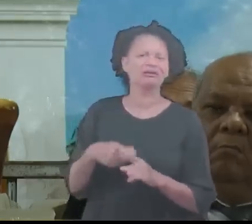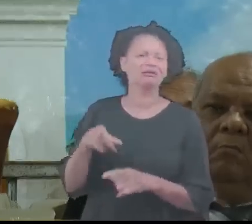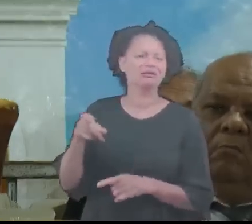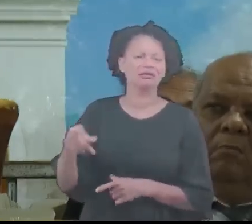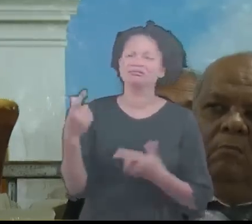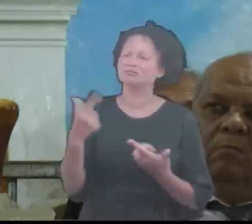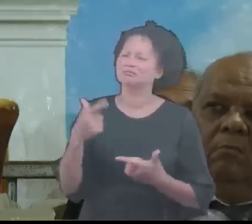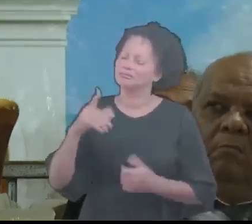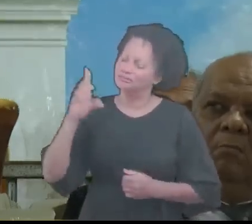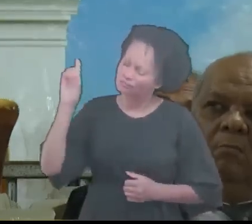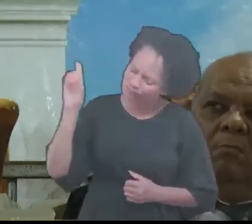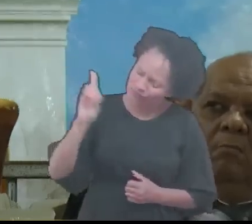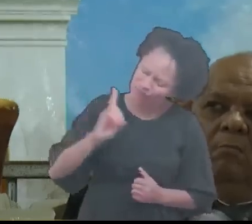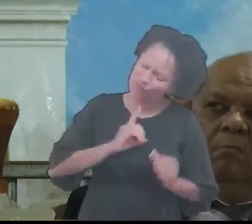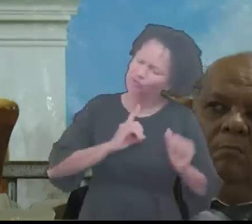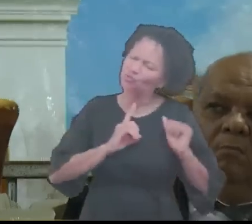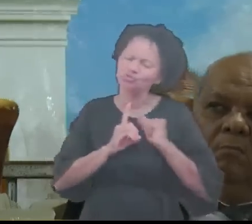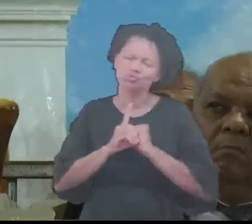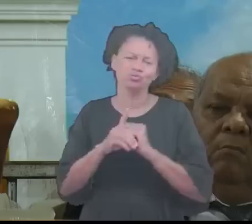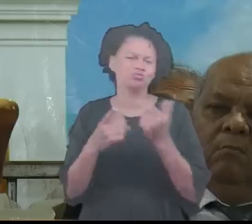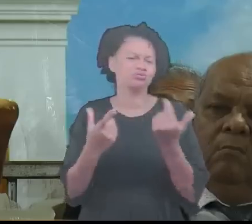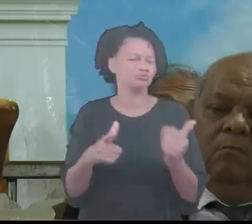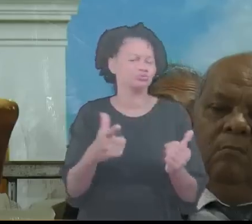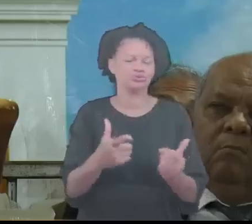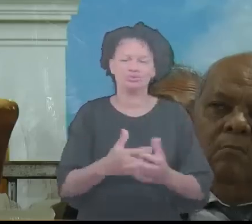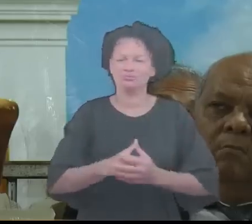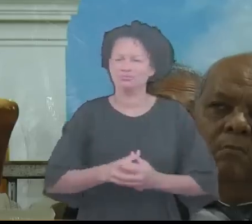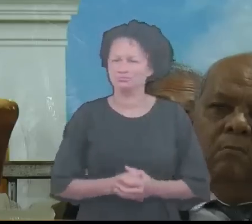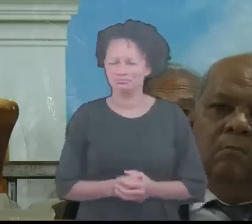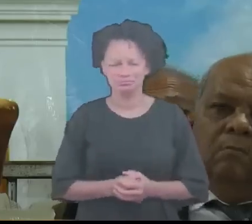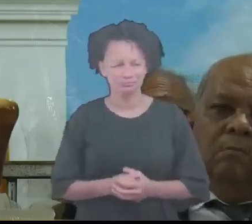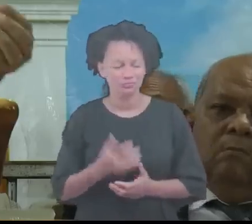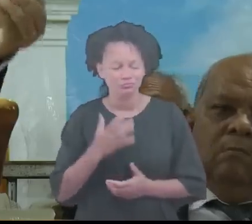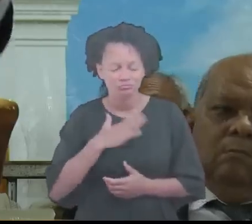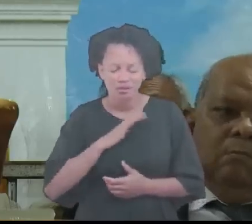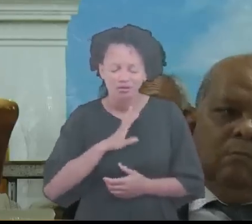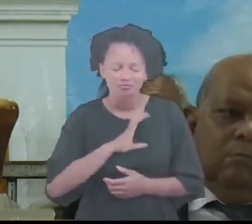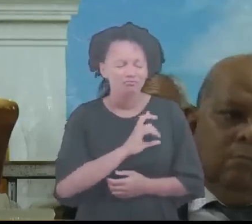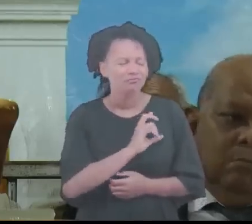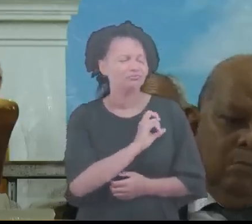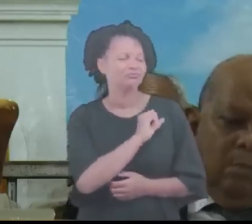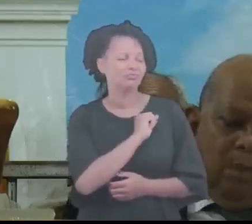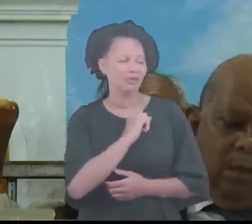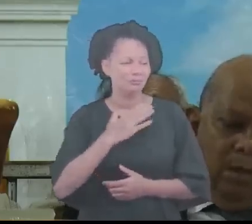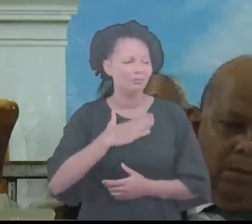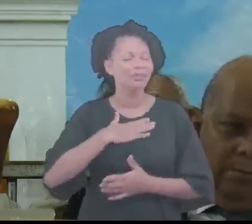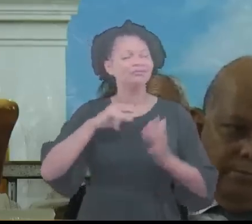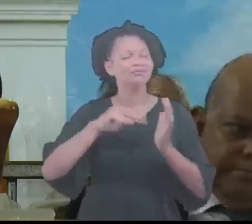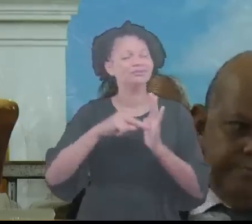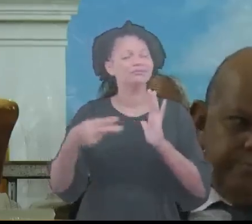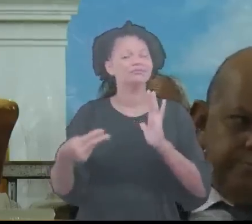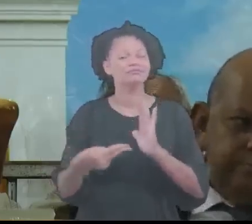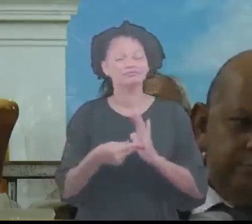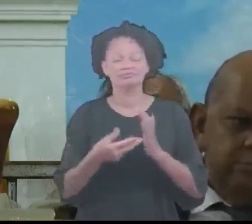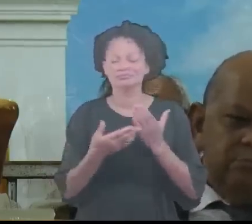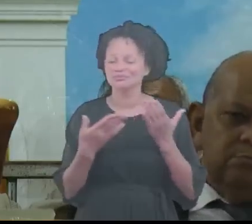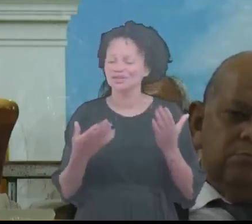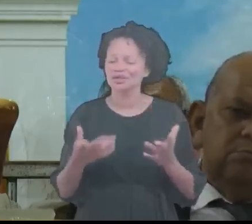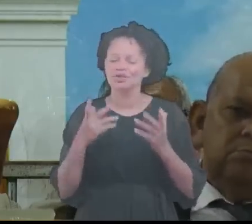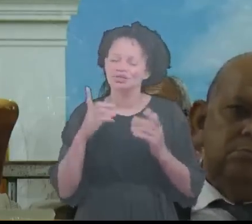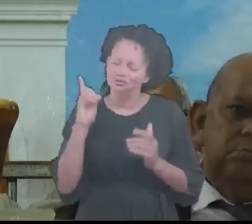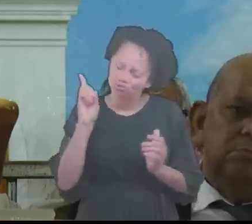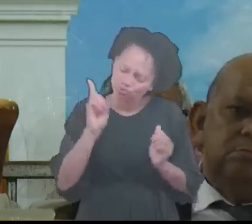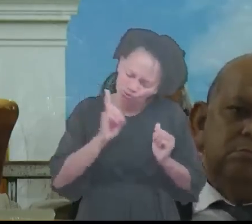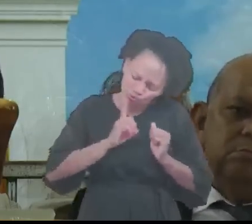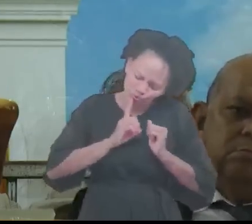não tem saquitel de mirra. O meu amado é para mim um saquitel